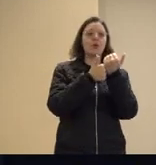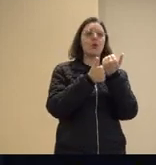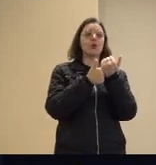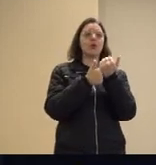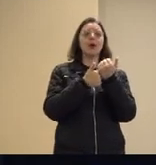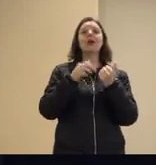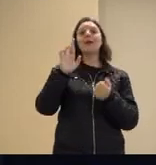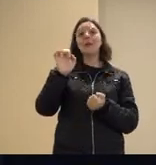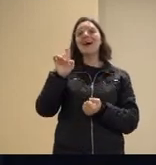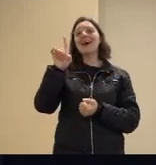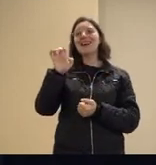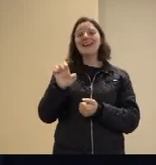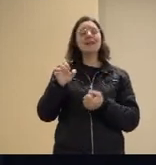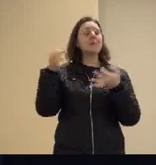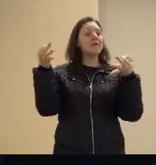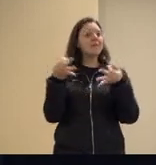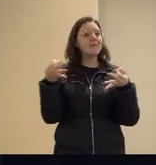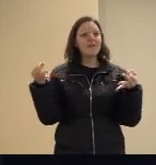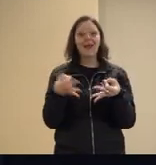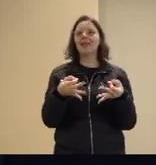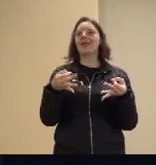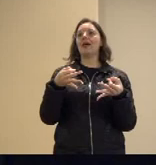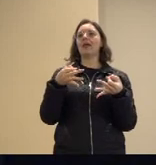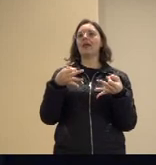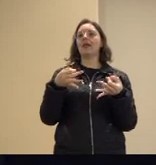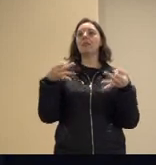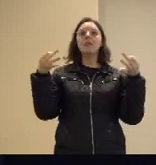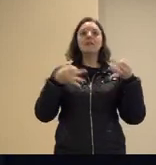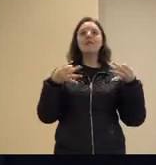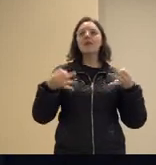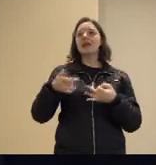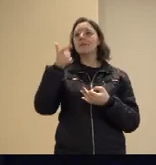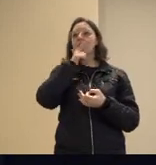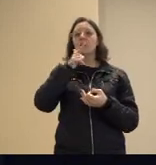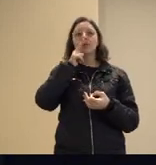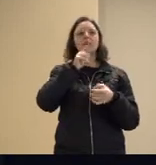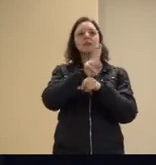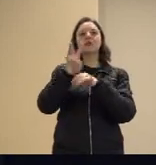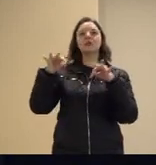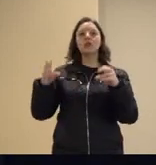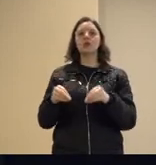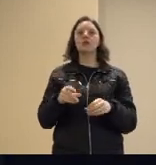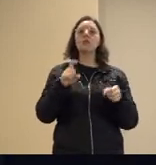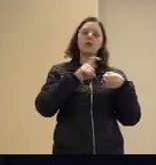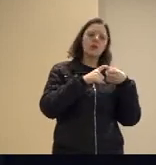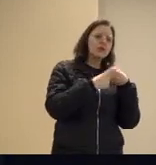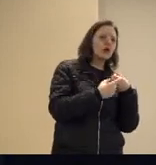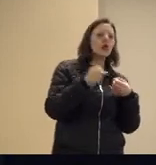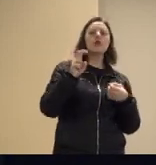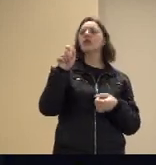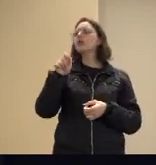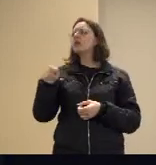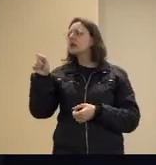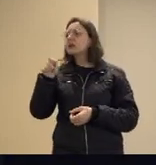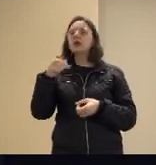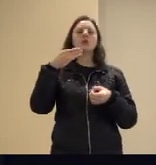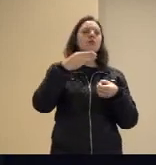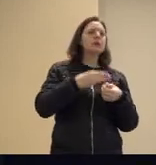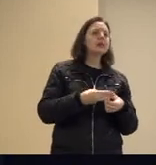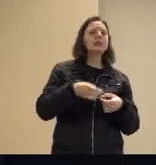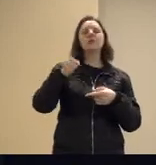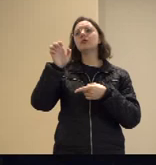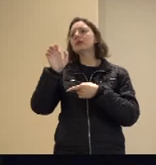buracos, com malha fina, por consórcio, por associação, no município, no